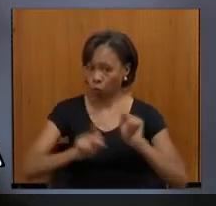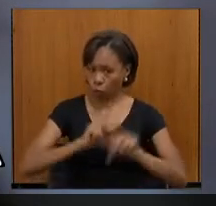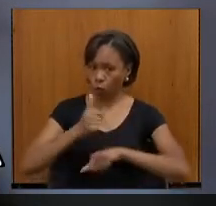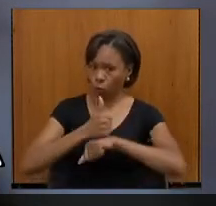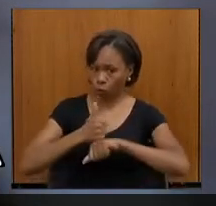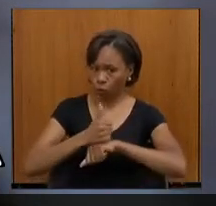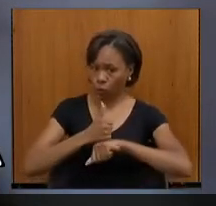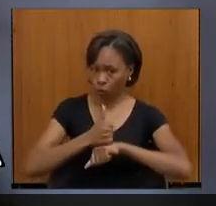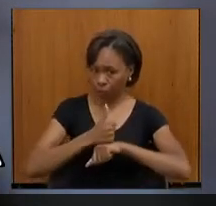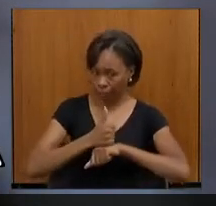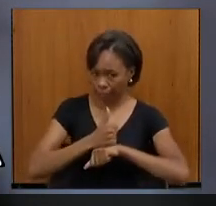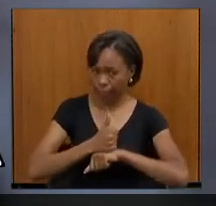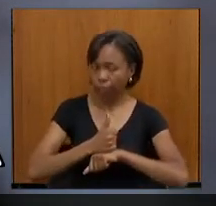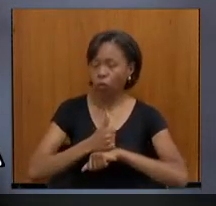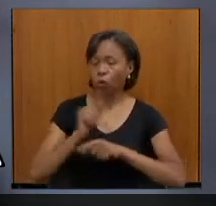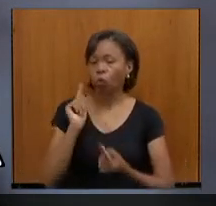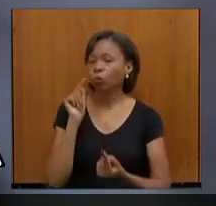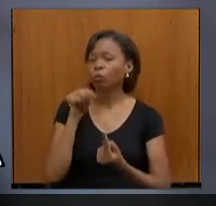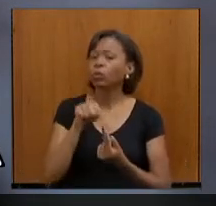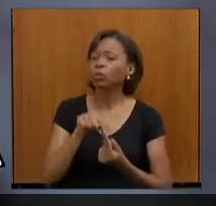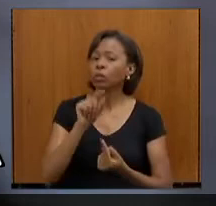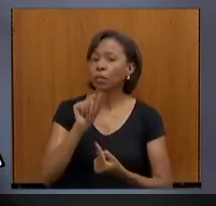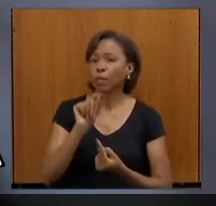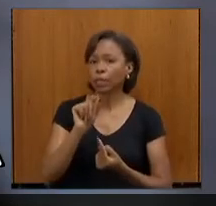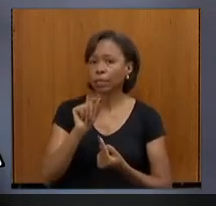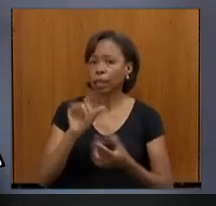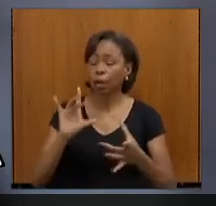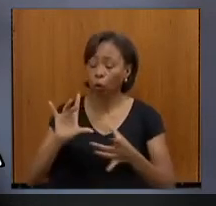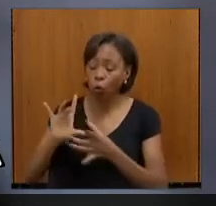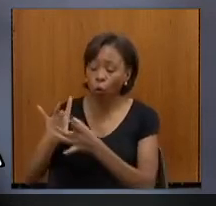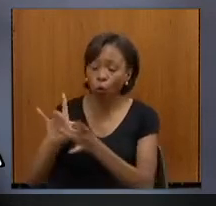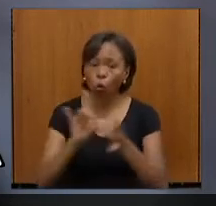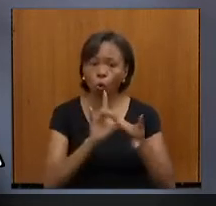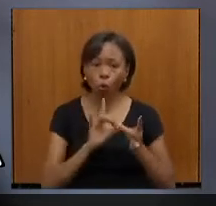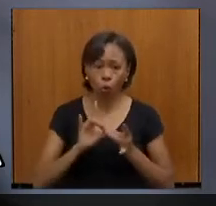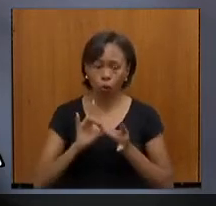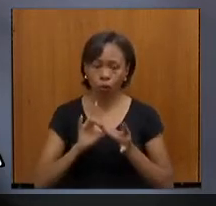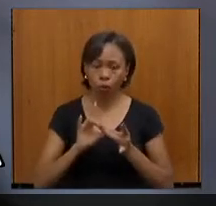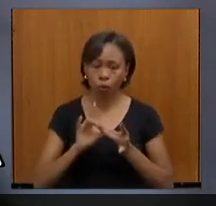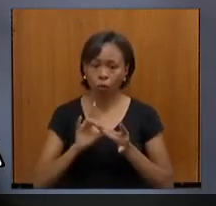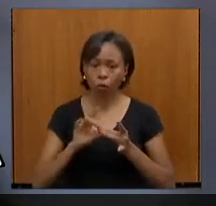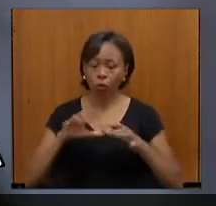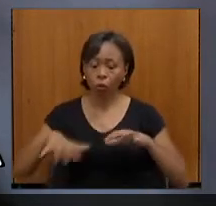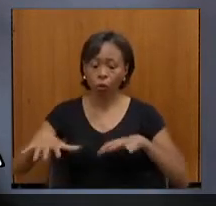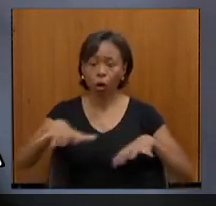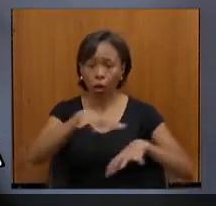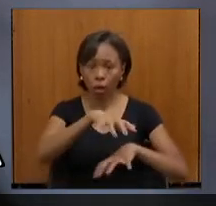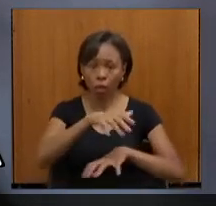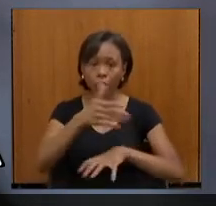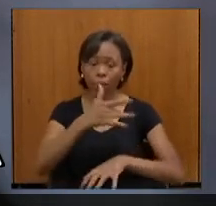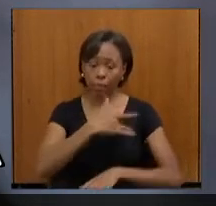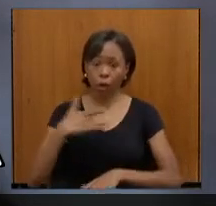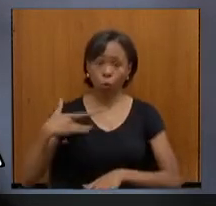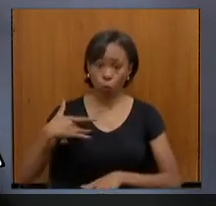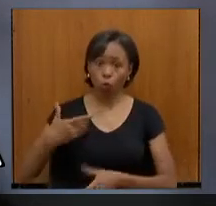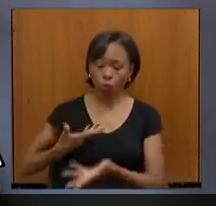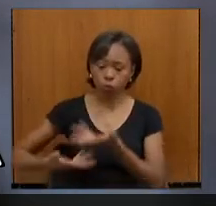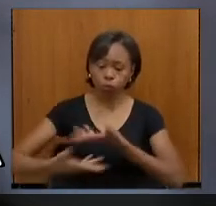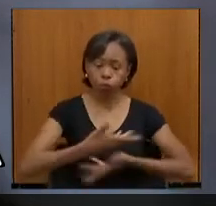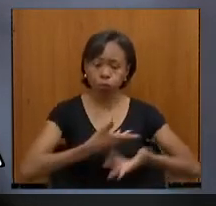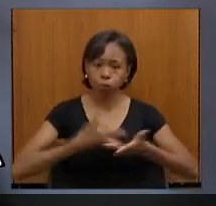citei isso, para que as redes integradas do serviço de saúde alcancem essa mulher no seu lugar de